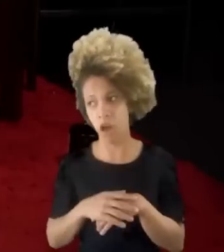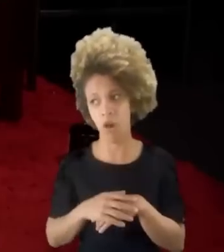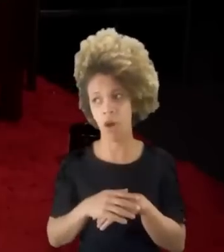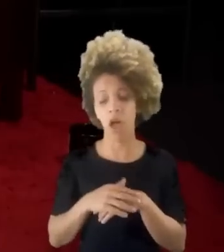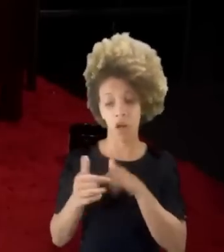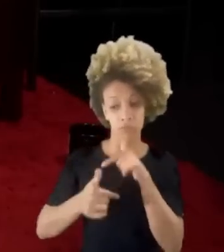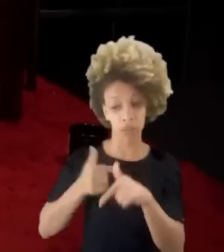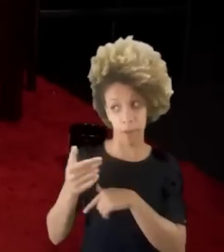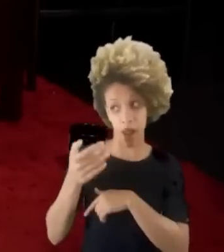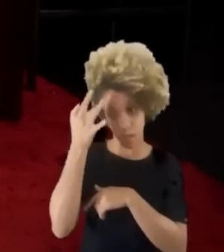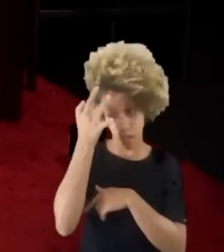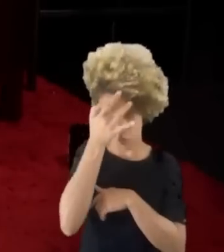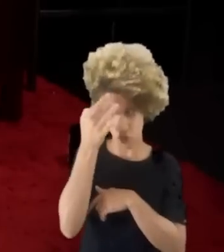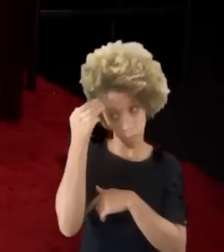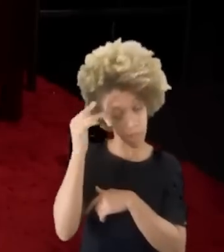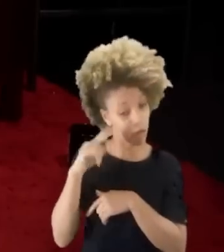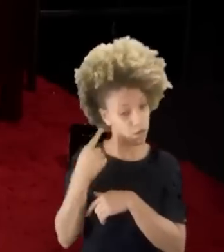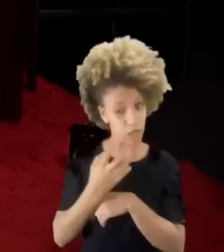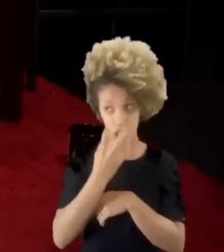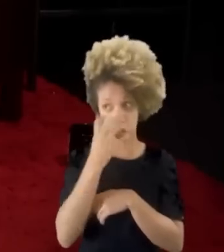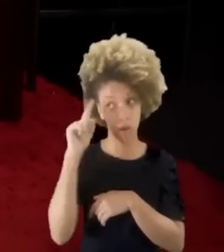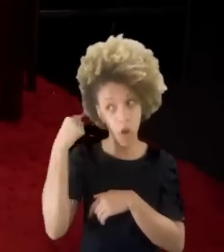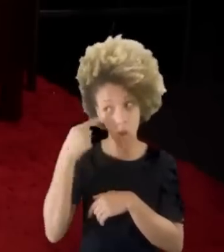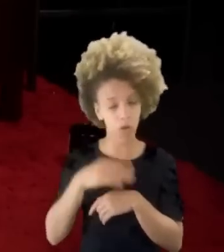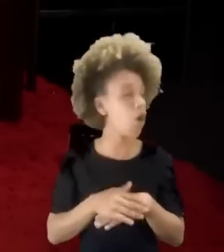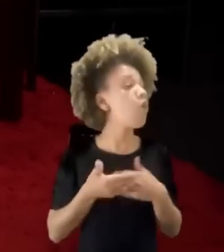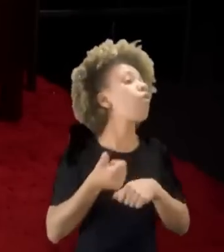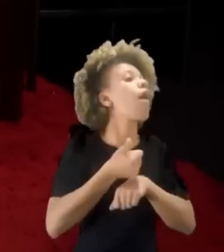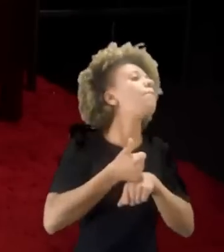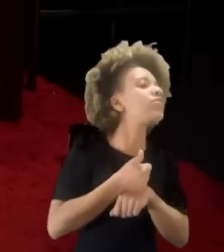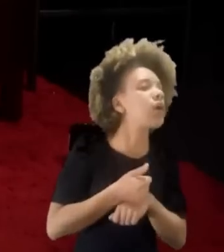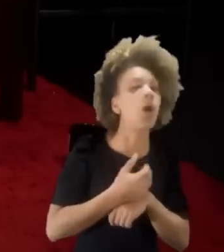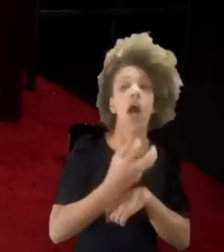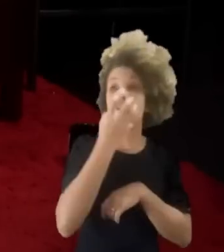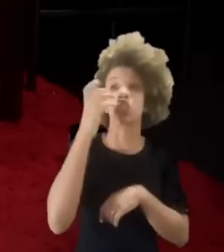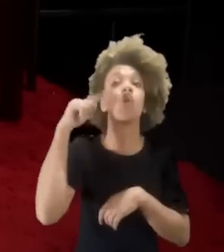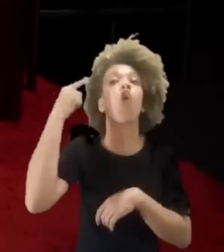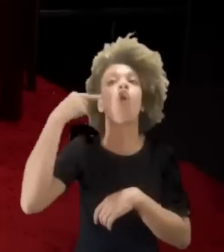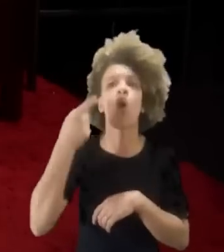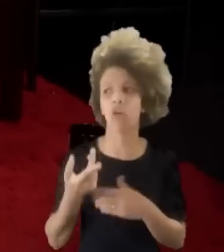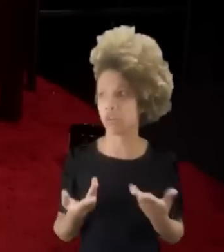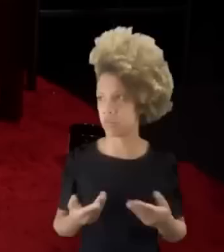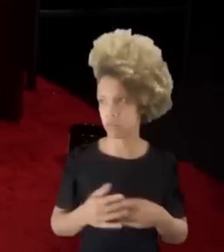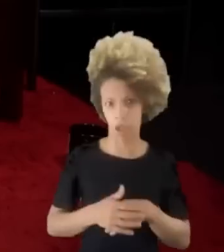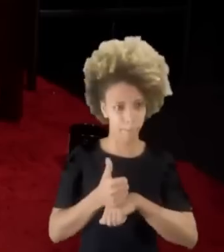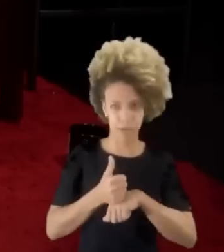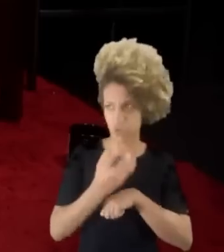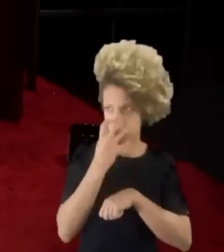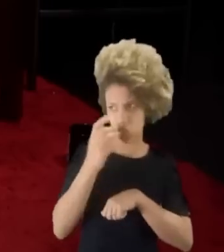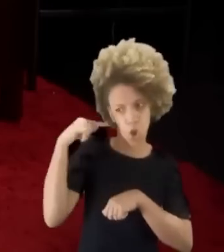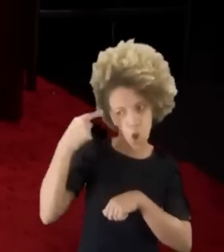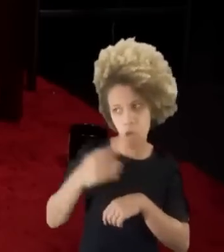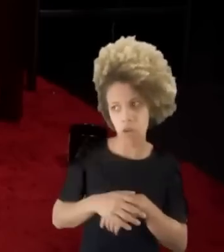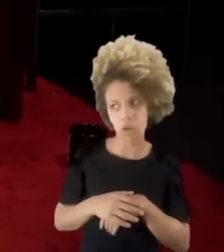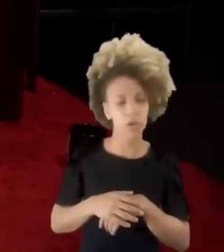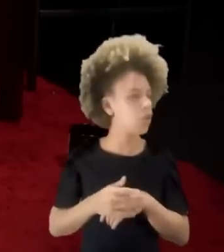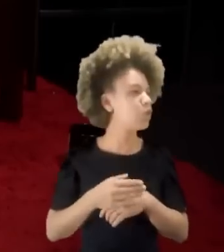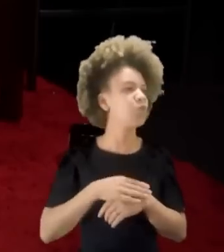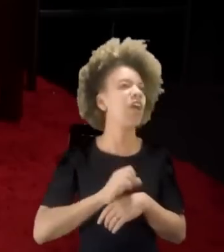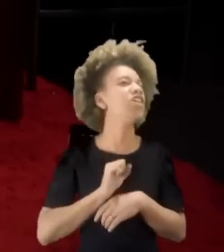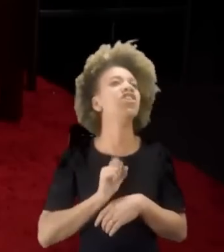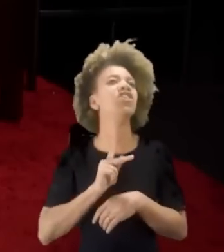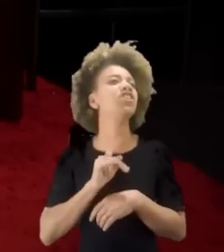dos trabalhador que a saúde mental não tá legal mano qual que é a sua profissão Sou Cachorro Louco irmão mano o bagulho tá da hora velho não é shape da